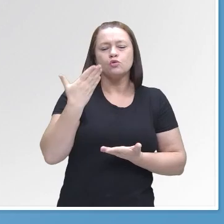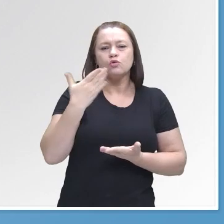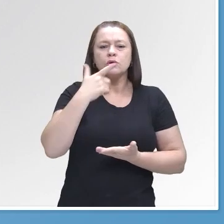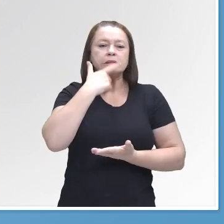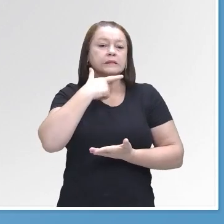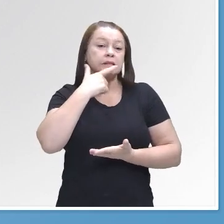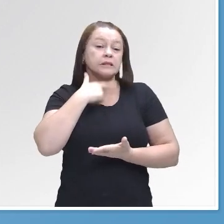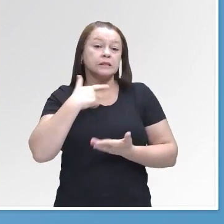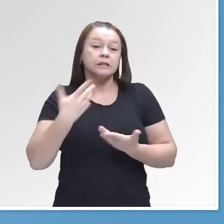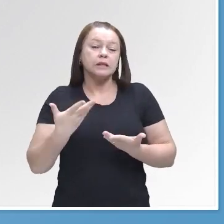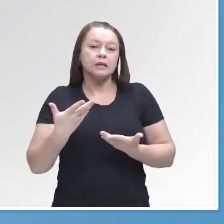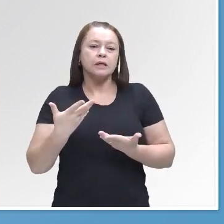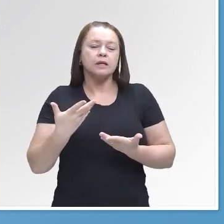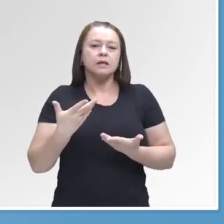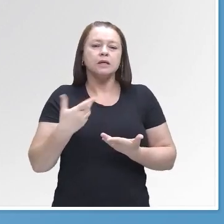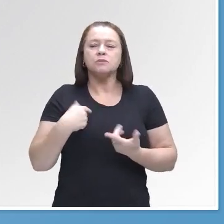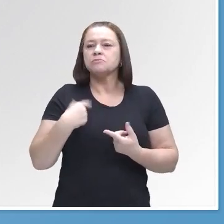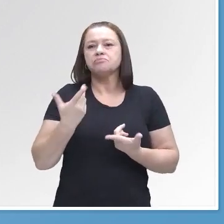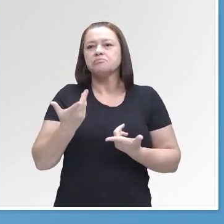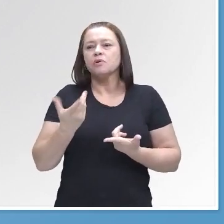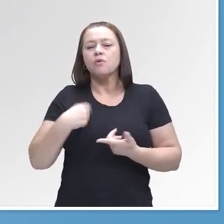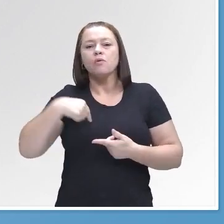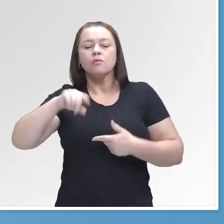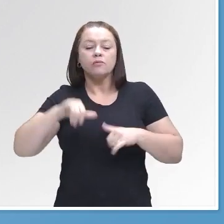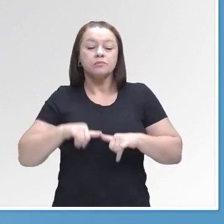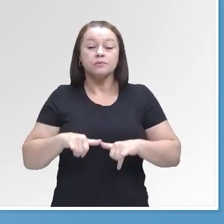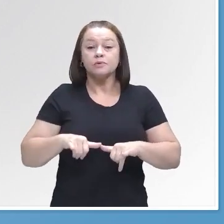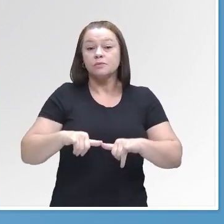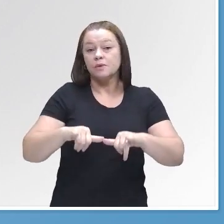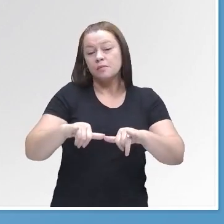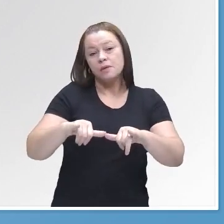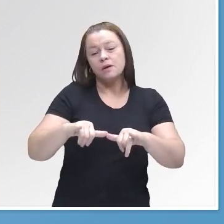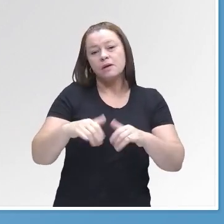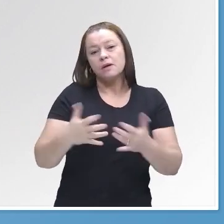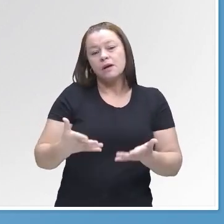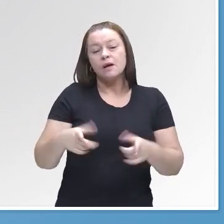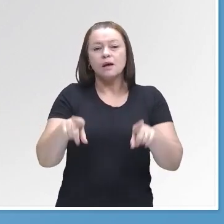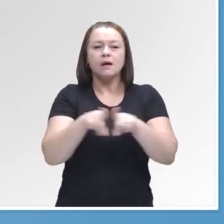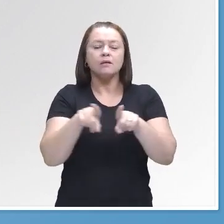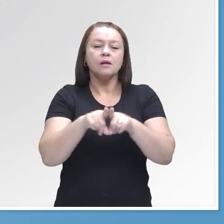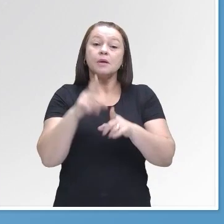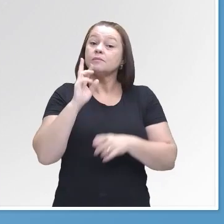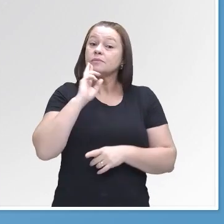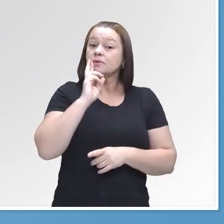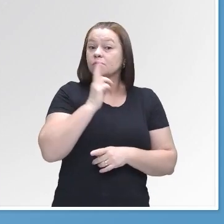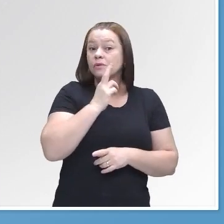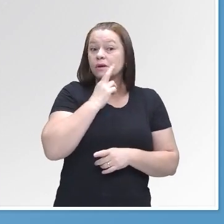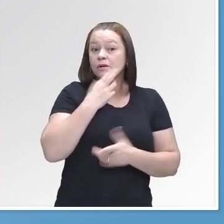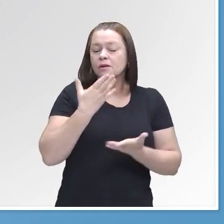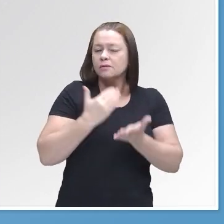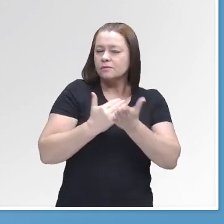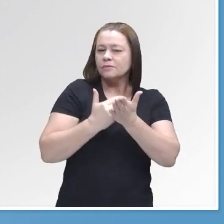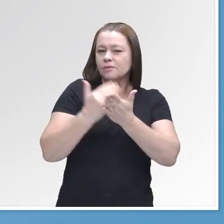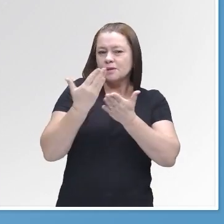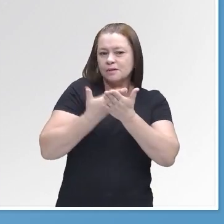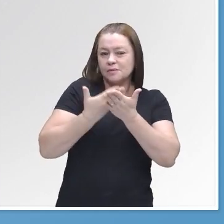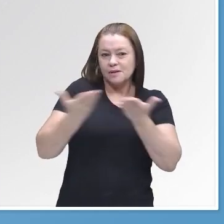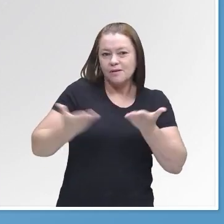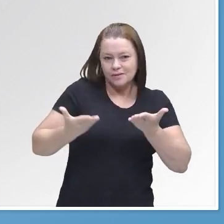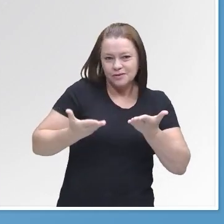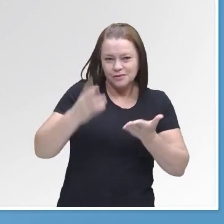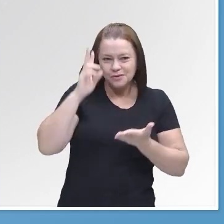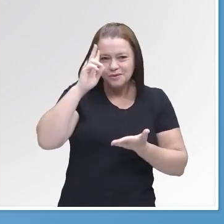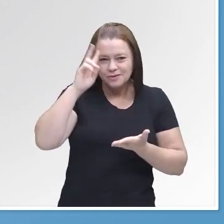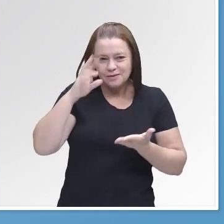queijo, ou quando vamos ao supermercado, ou quando vamos também a um restaurante, onde iniciamos a aula, no restaurante